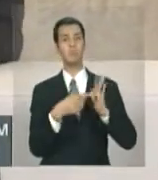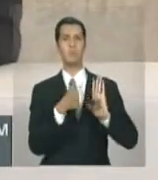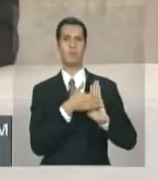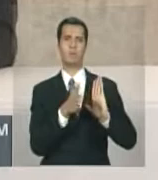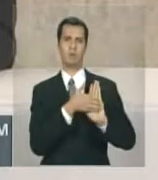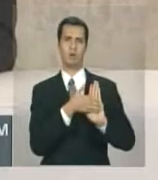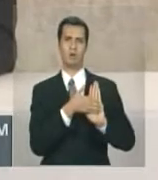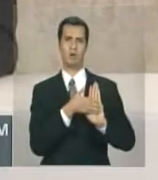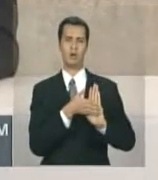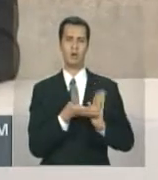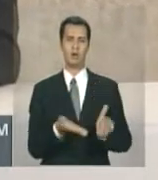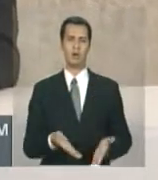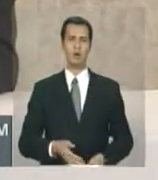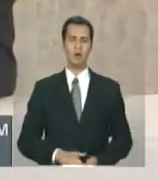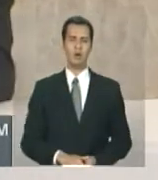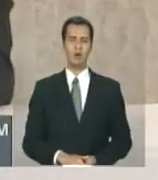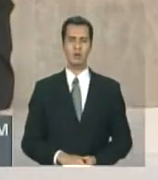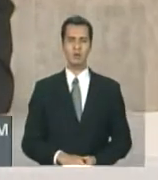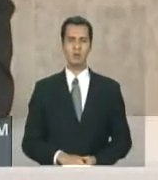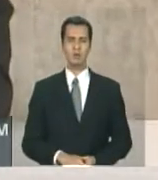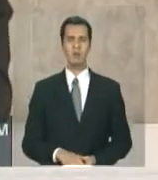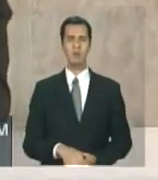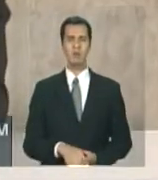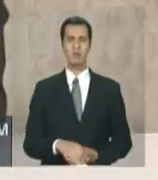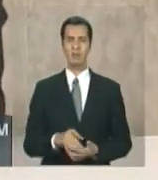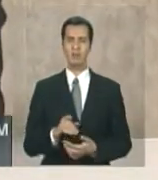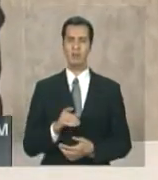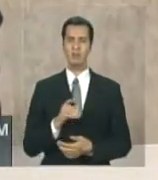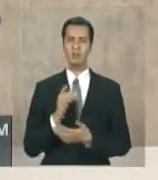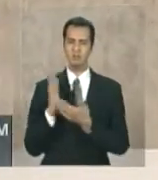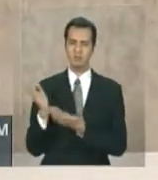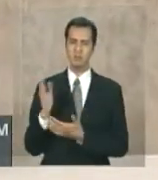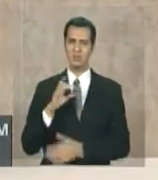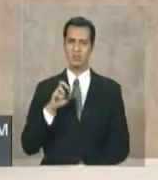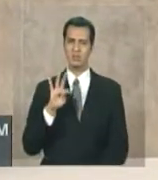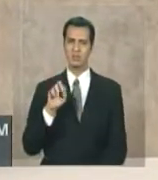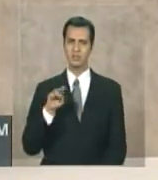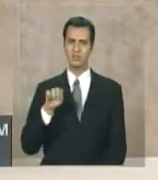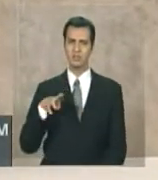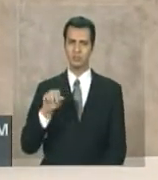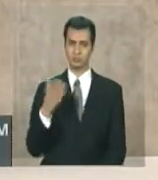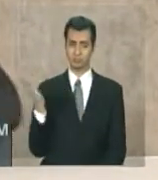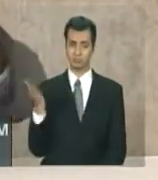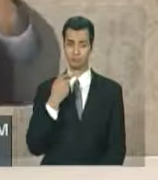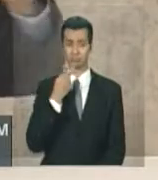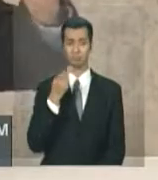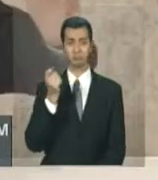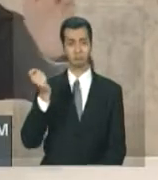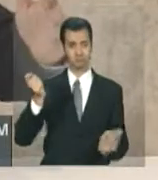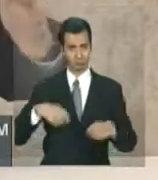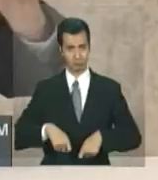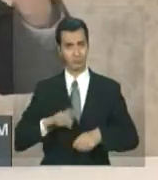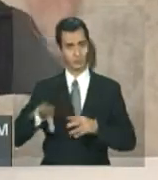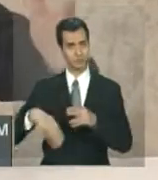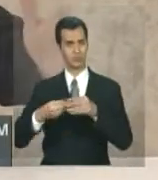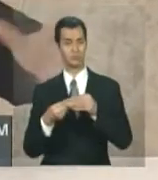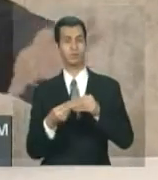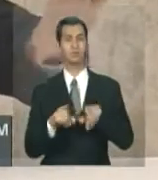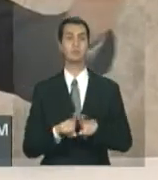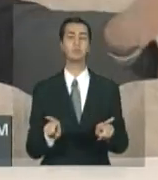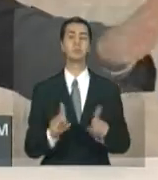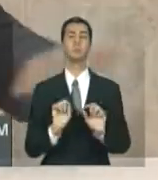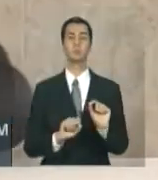Os 10 milhões, e aí o Cristiano pode detalhar mais, na área da defesa civil, para ações emergenciais, a aquisição de equipamentos,